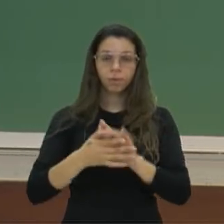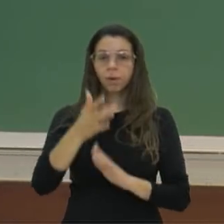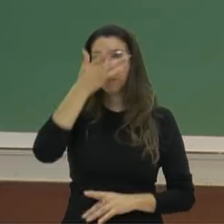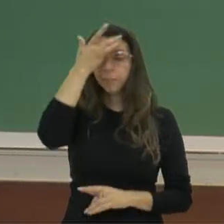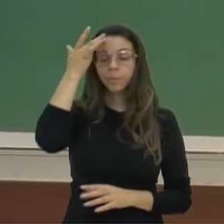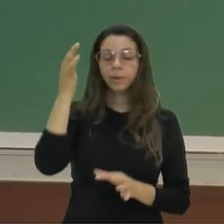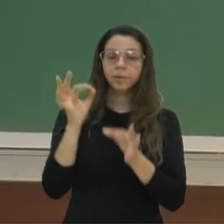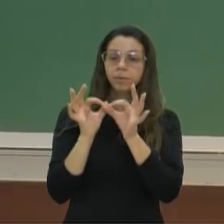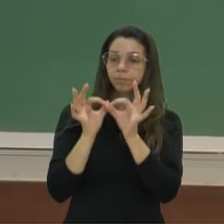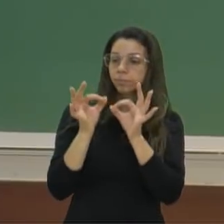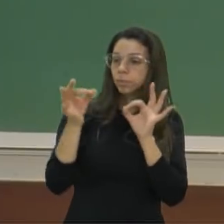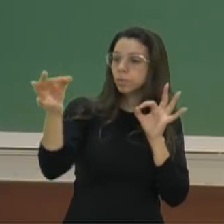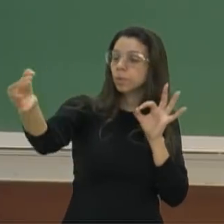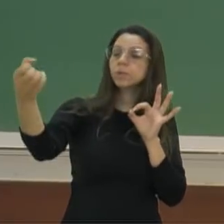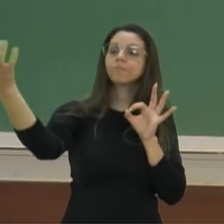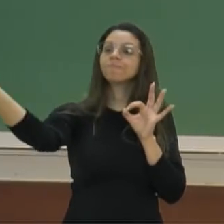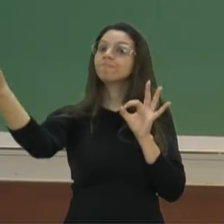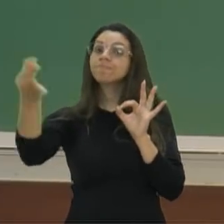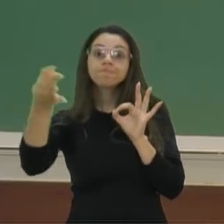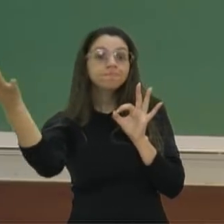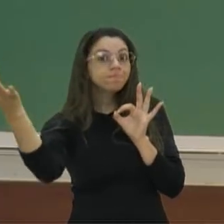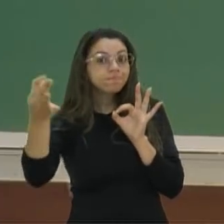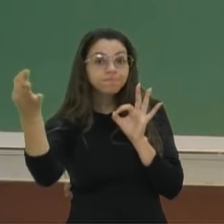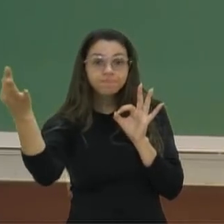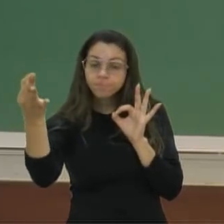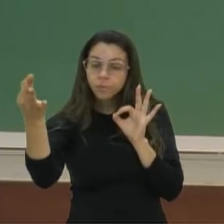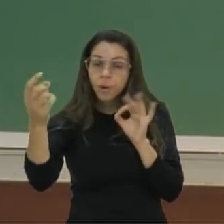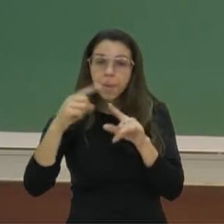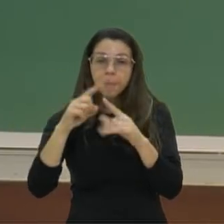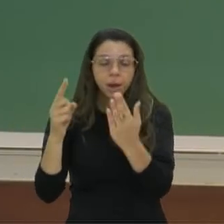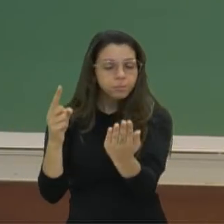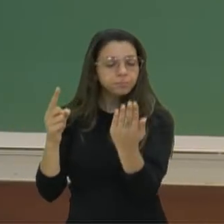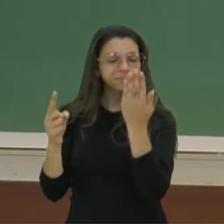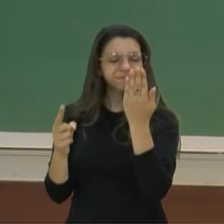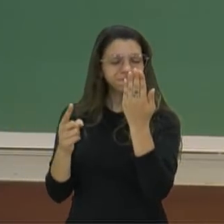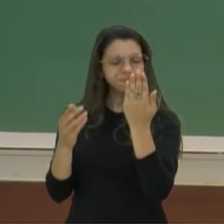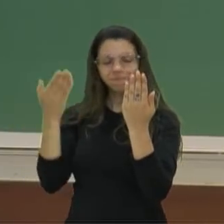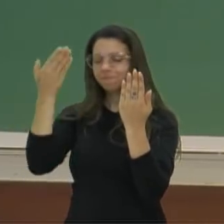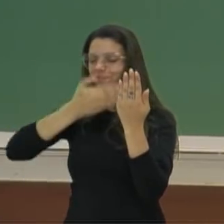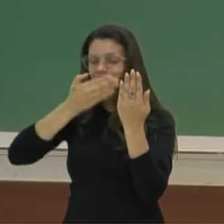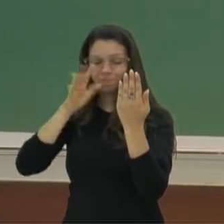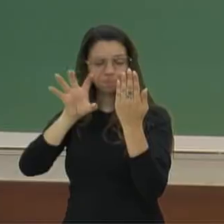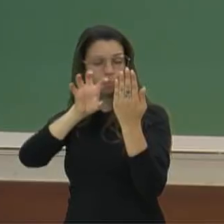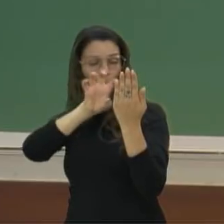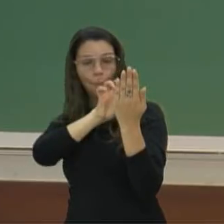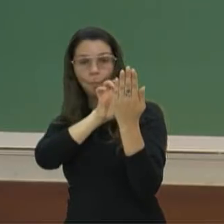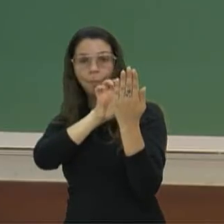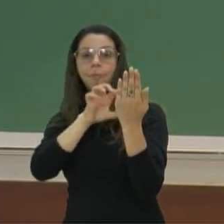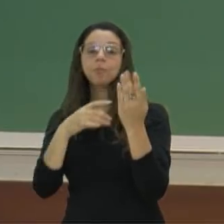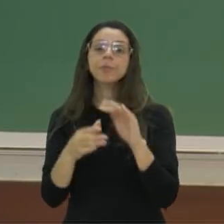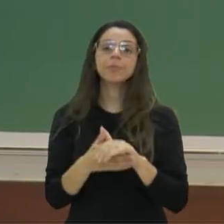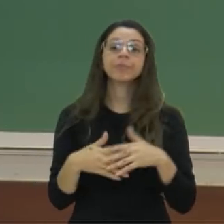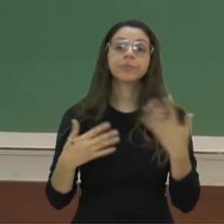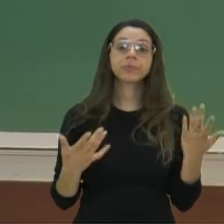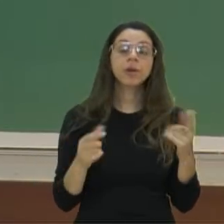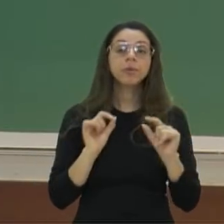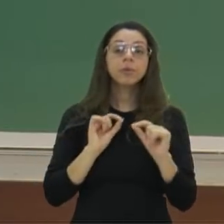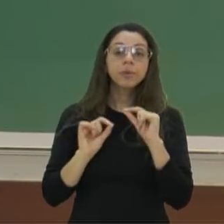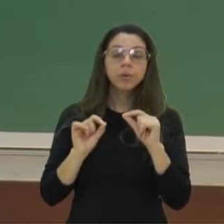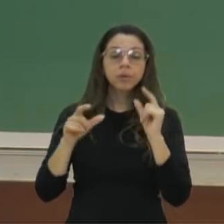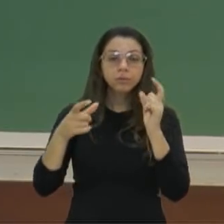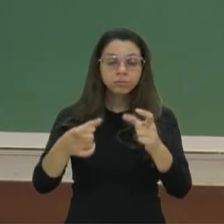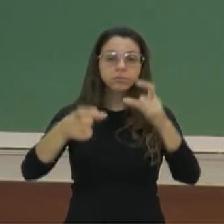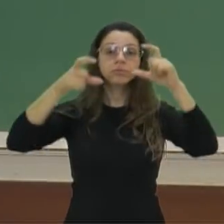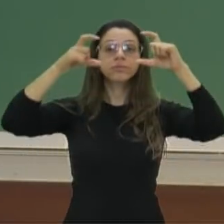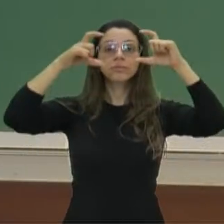pessoa enxerga muito bem de longe, mas de perto ela vê embaçado. Ao colocar uma